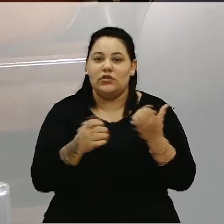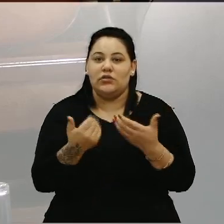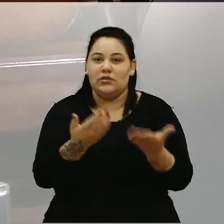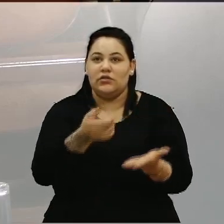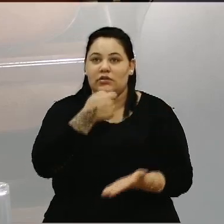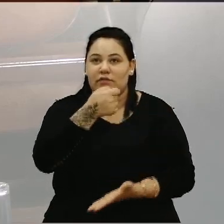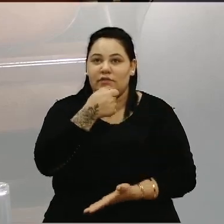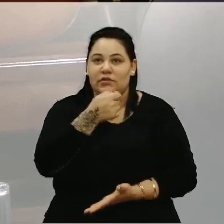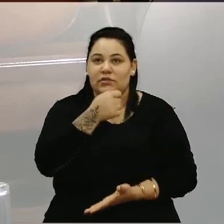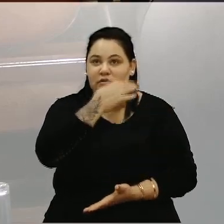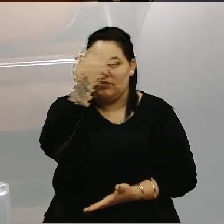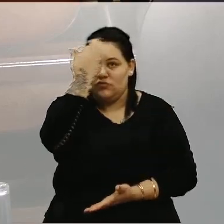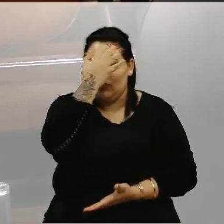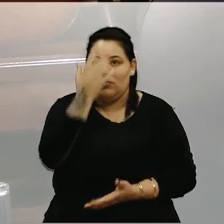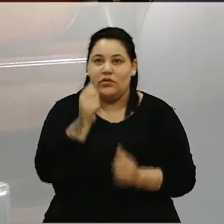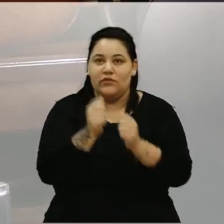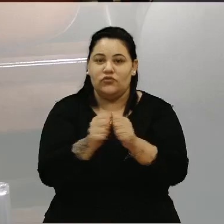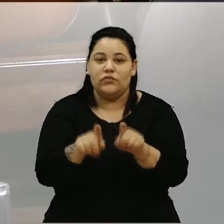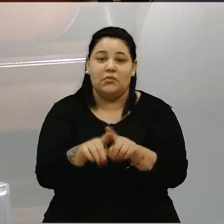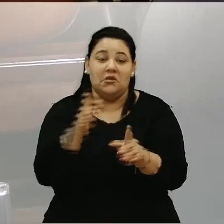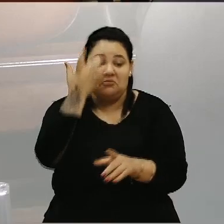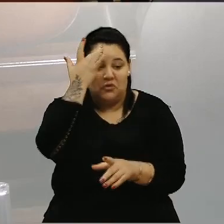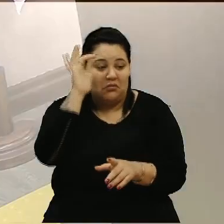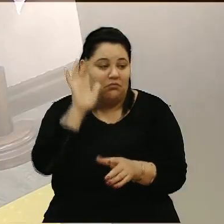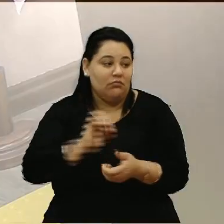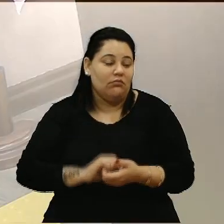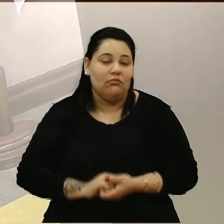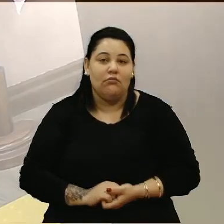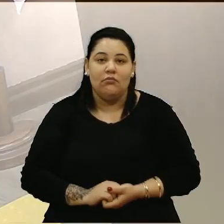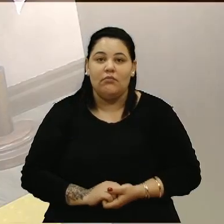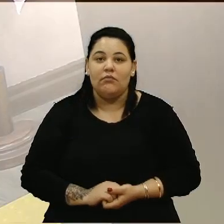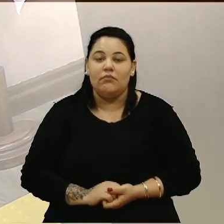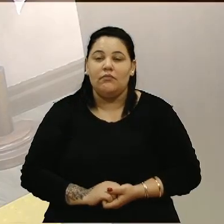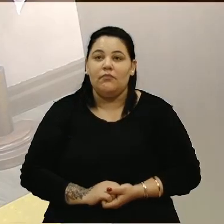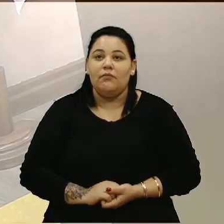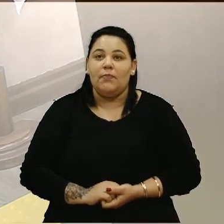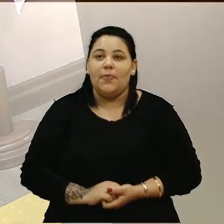lá. Seu a parte, vereador. Vereador Rafael,